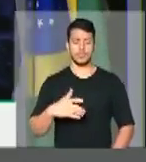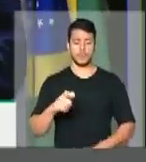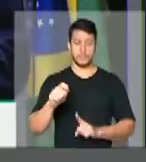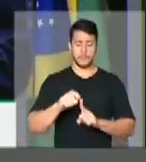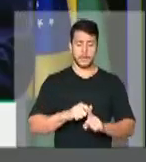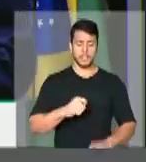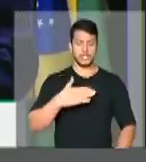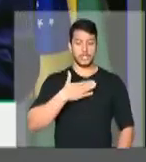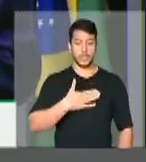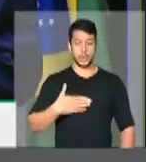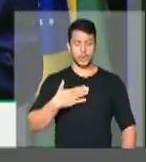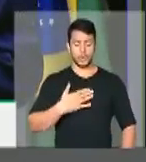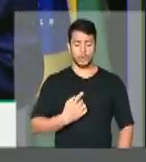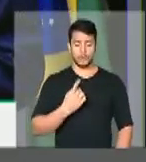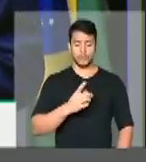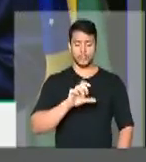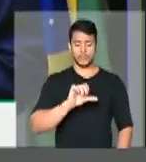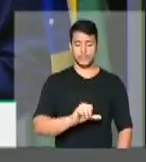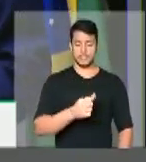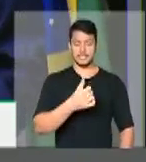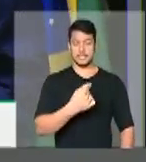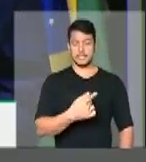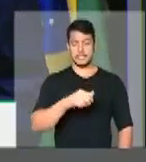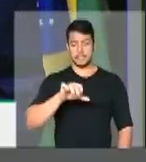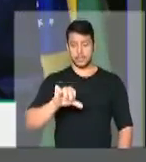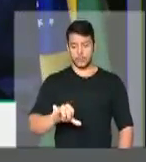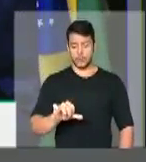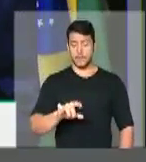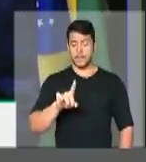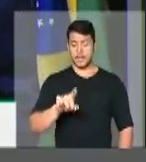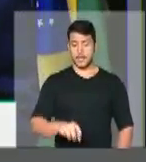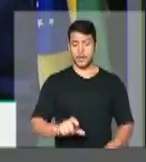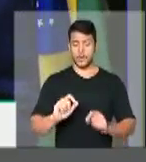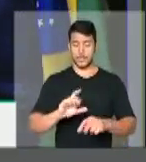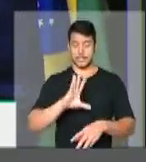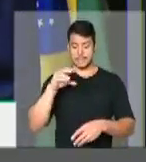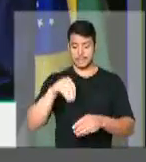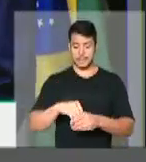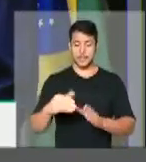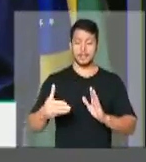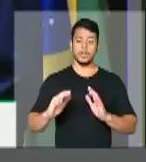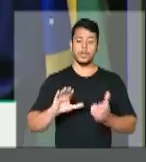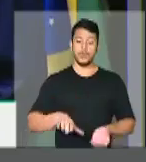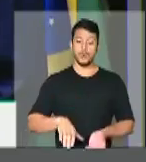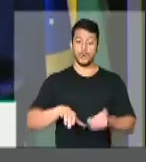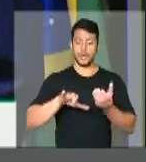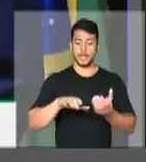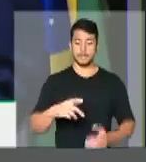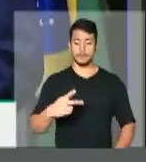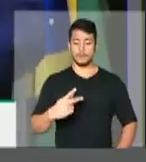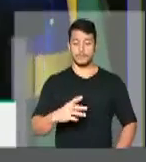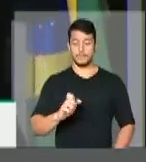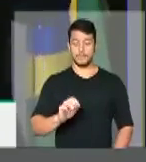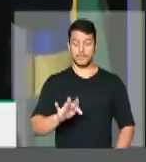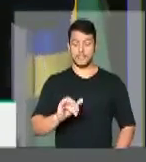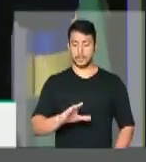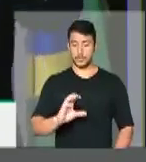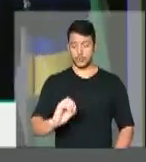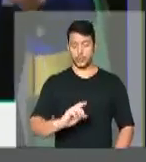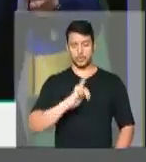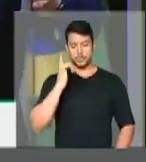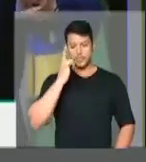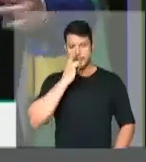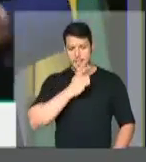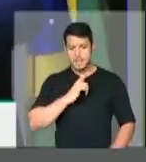1979, que tem Petrópolis Portela, o seu grande articulador do Congresso e do meio da sociedade civil, foi uma grande festa